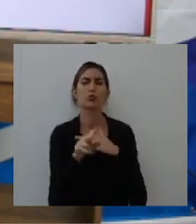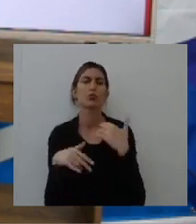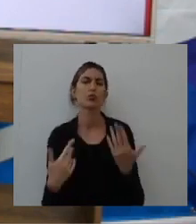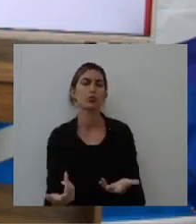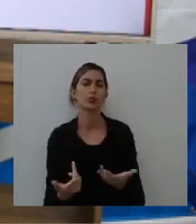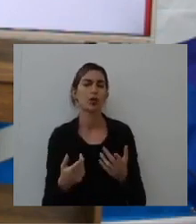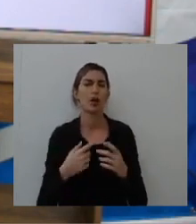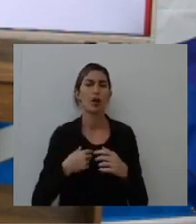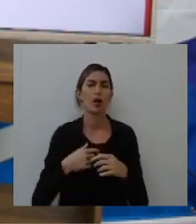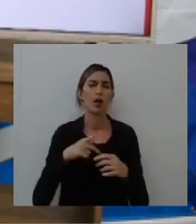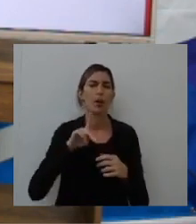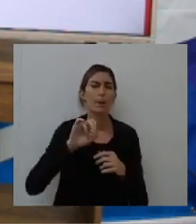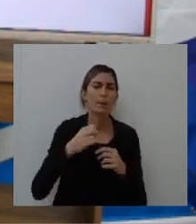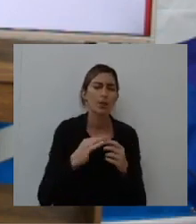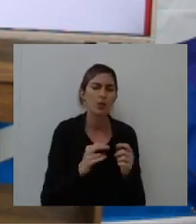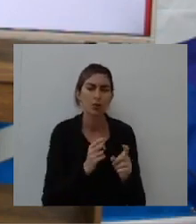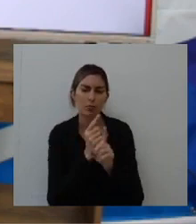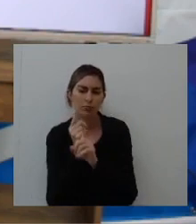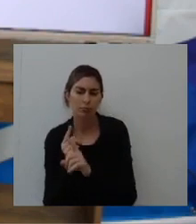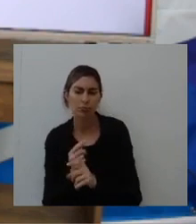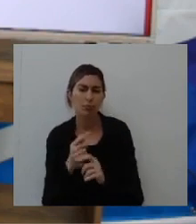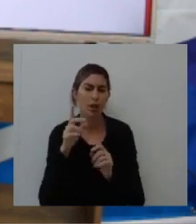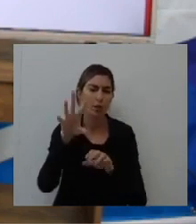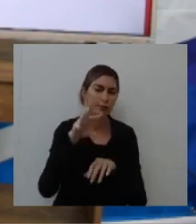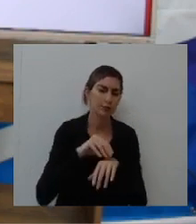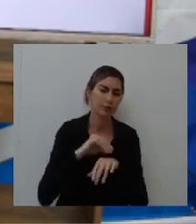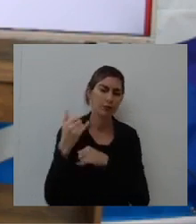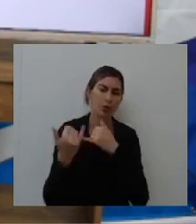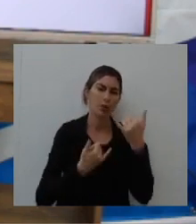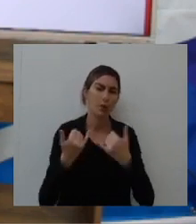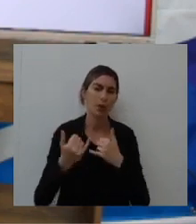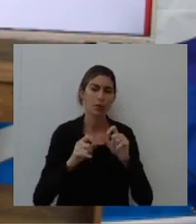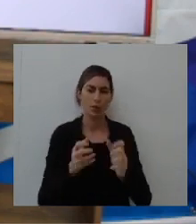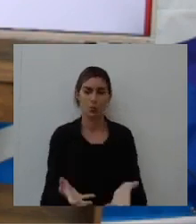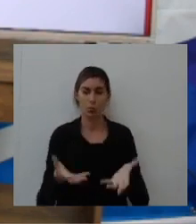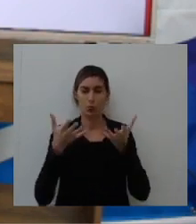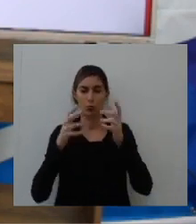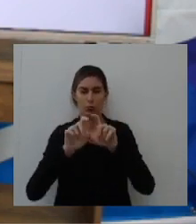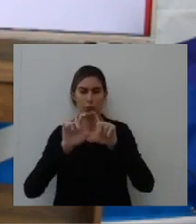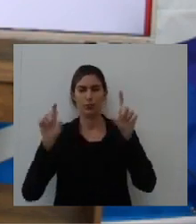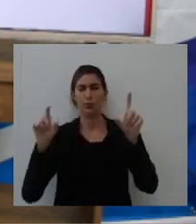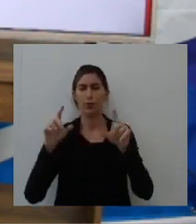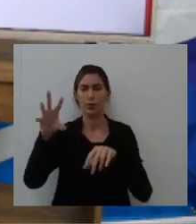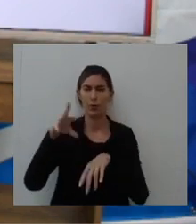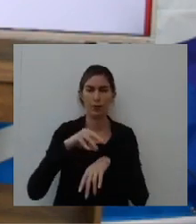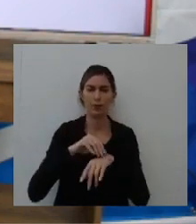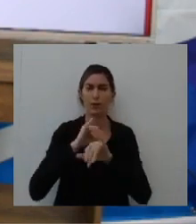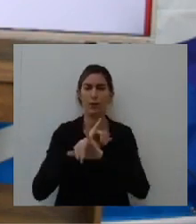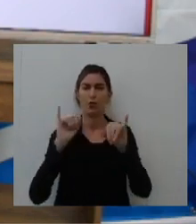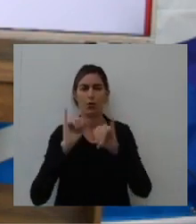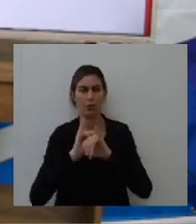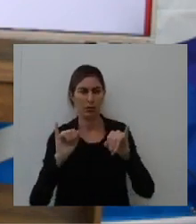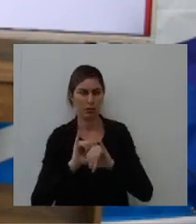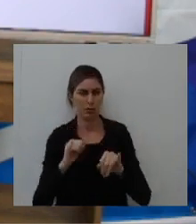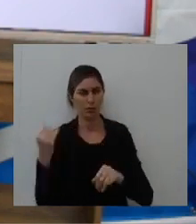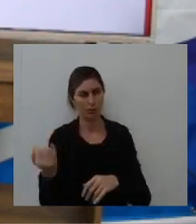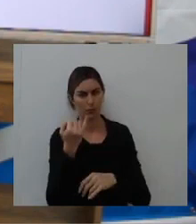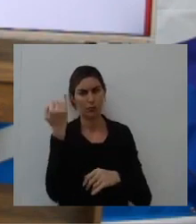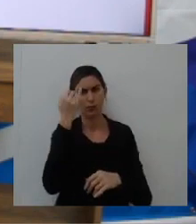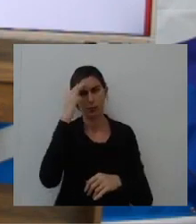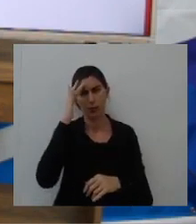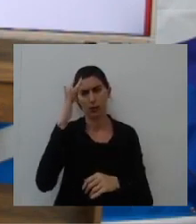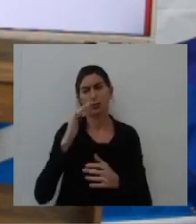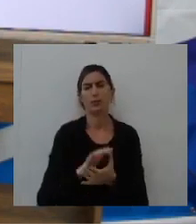Que pistas ele me dá de que eu posso tirar essa informação que era implícita e trazer para trabalhar com as informações explícitas que ele